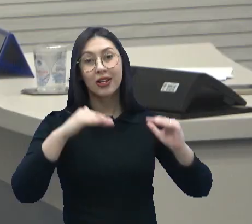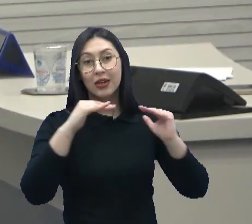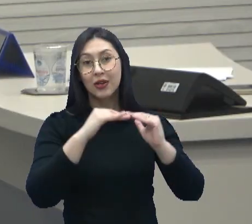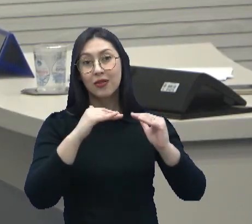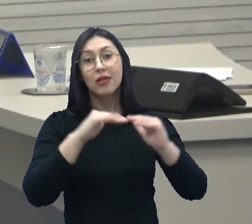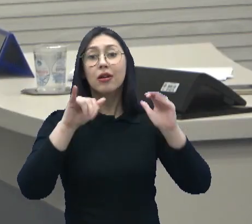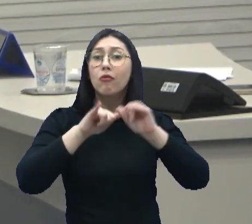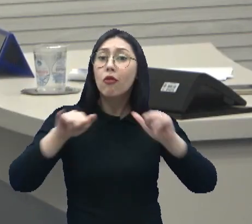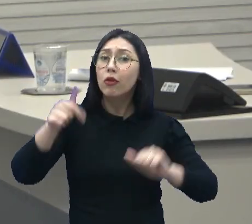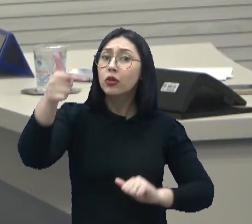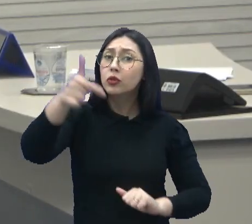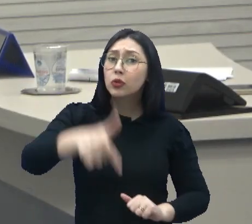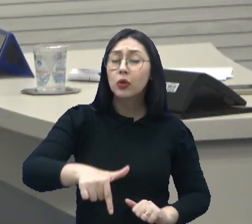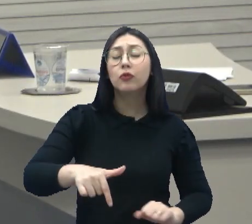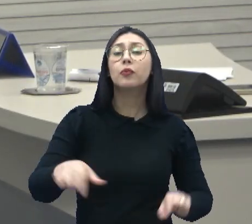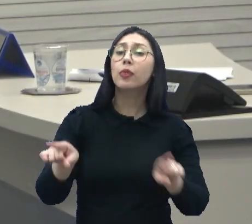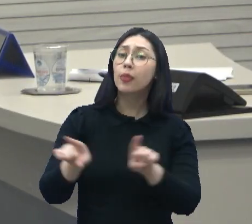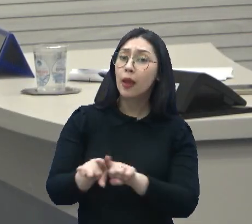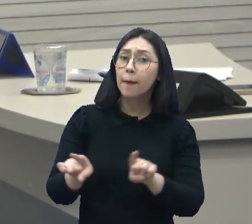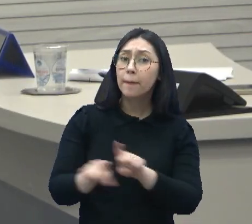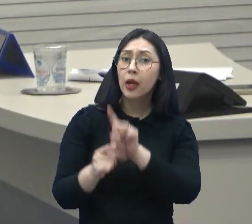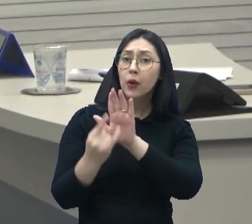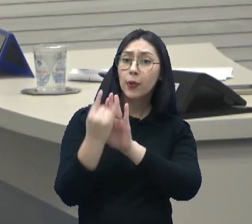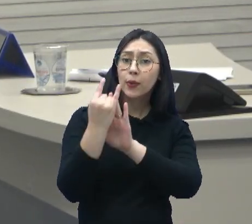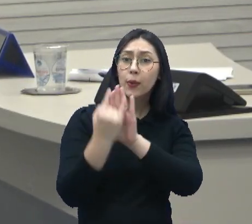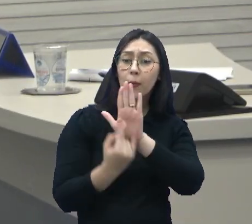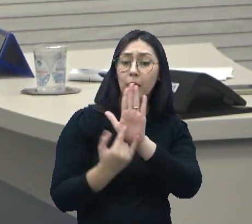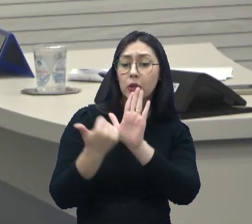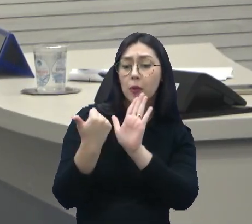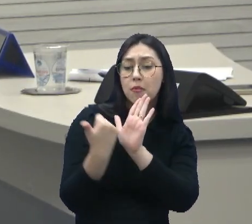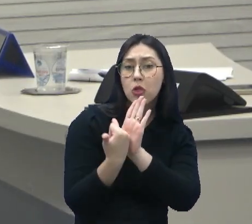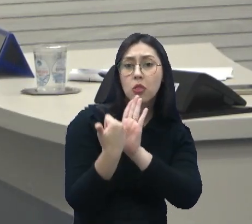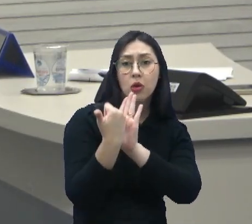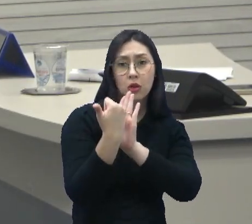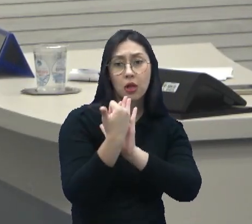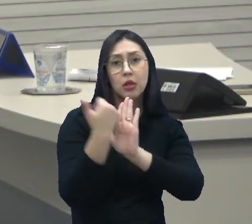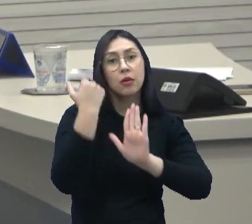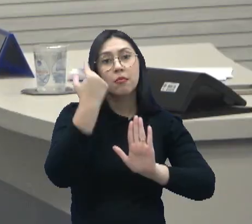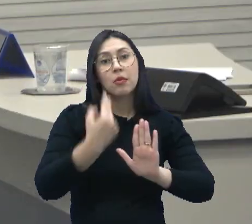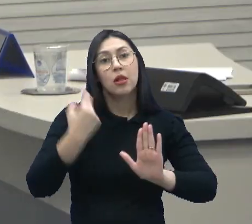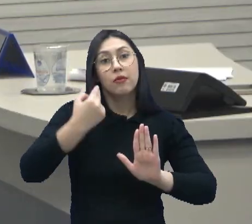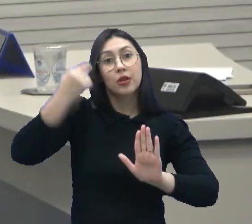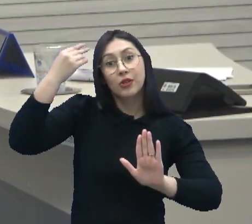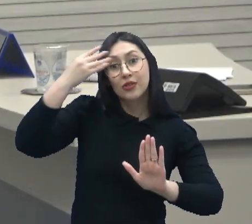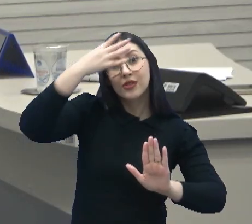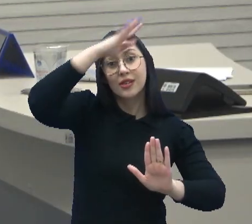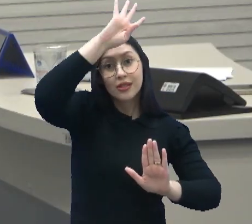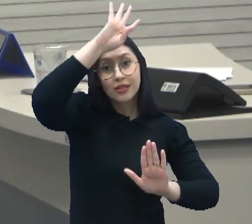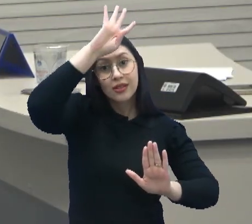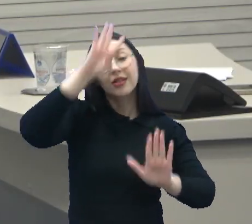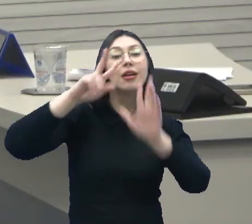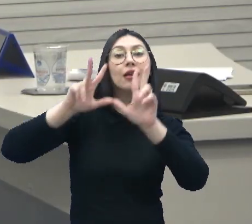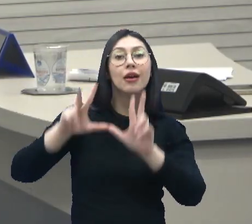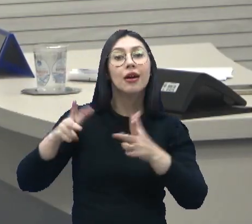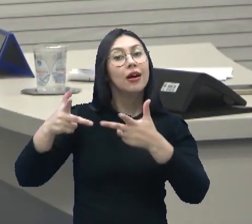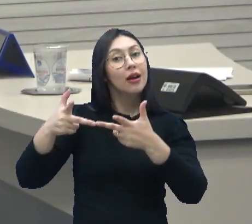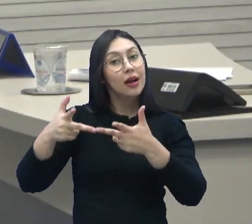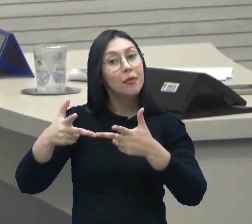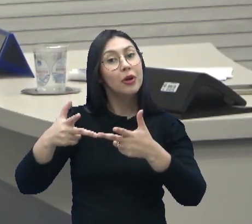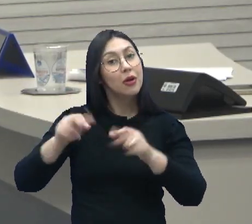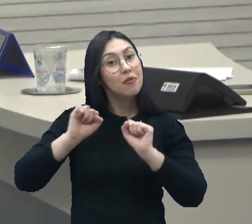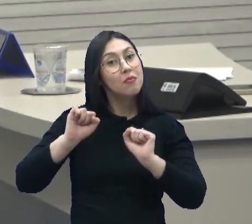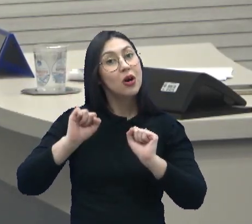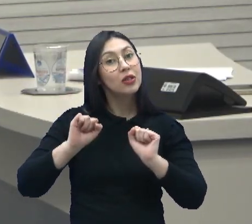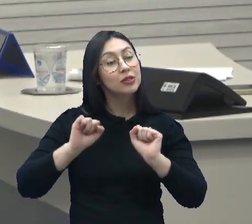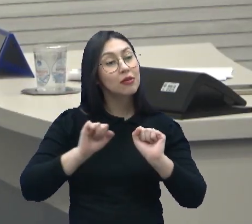aqui, né? Também tem o documento que foi protocolado pelo vereador Sena e que essa casa depois possa encaminhar uma